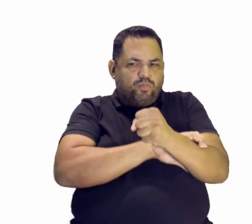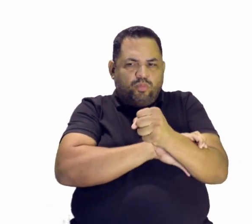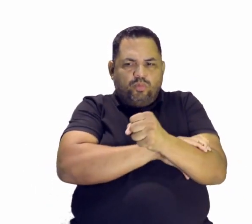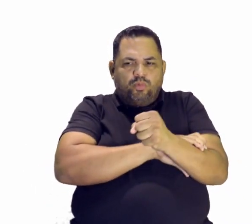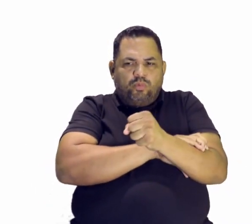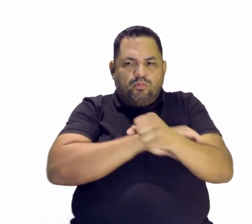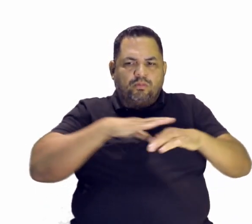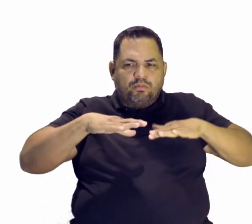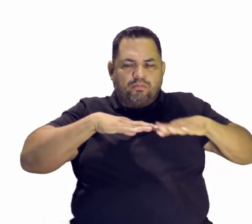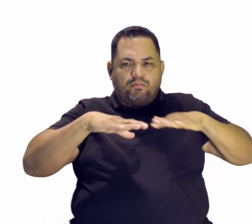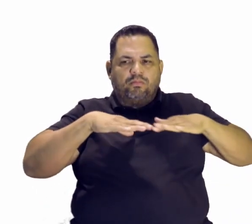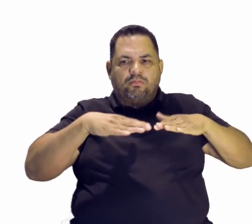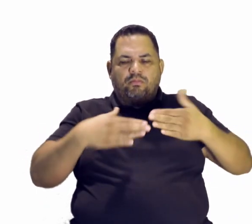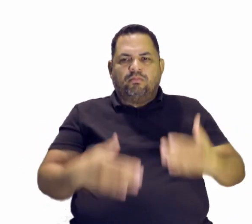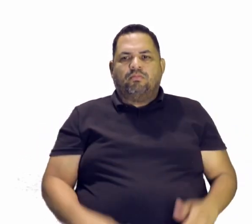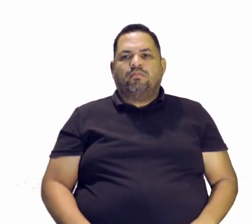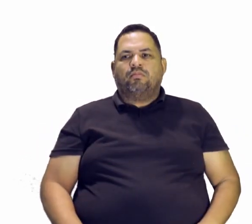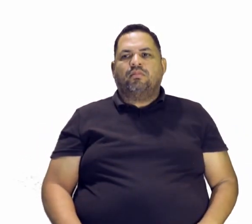ali, segurar